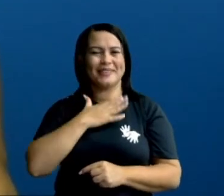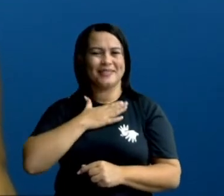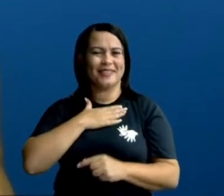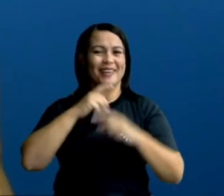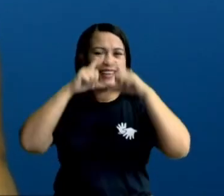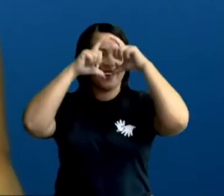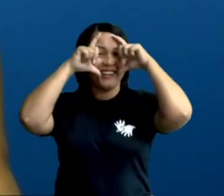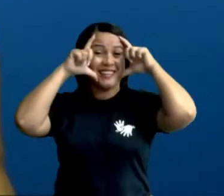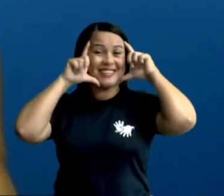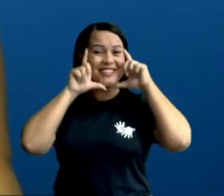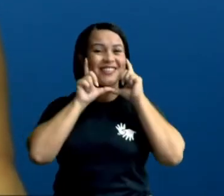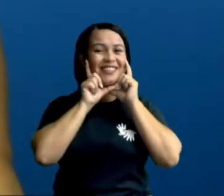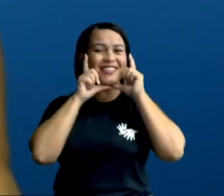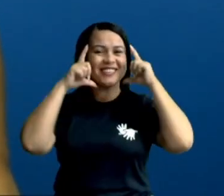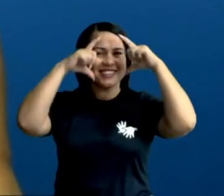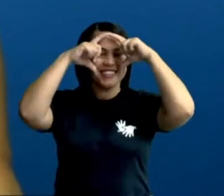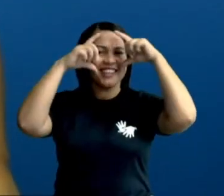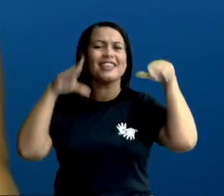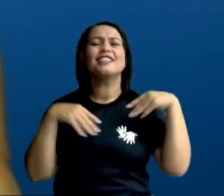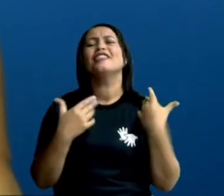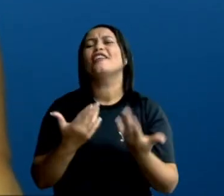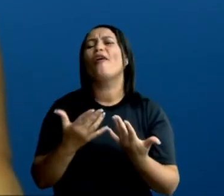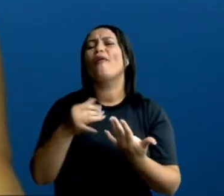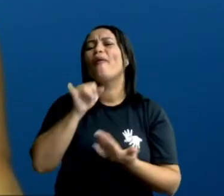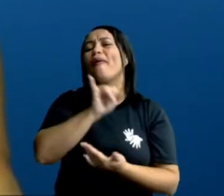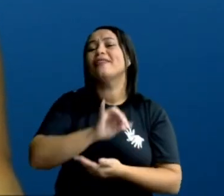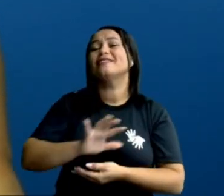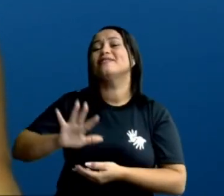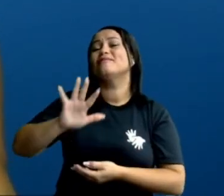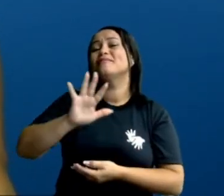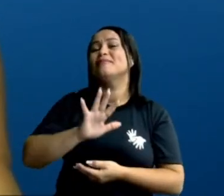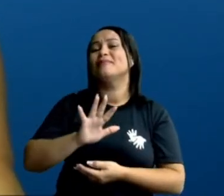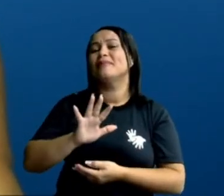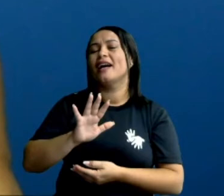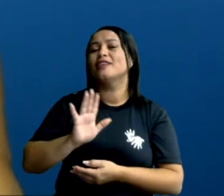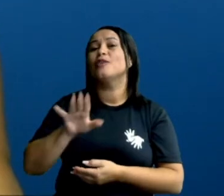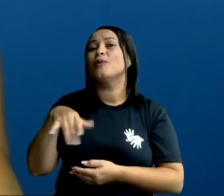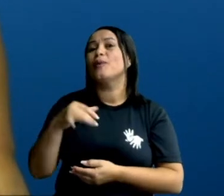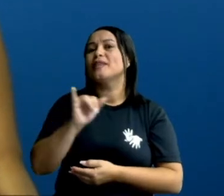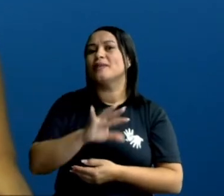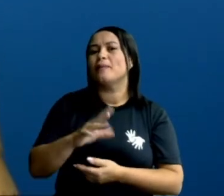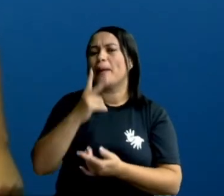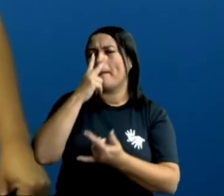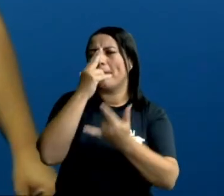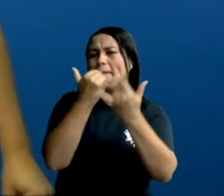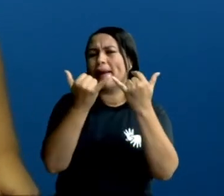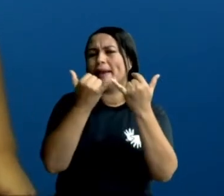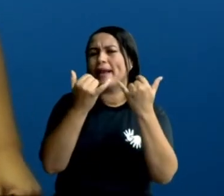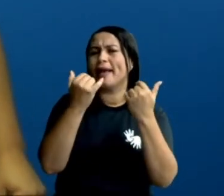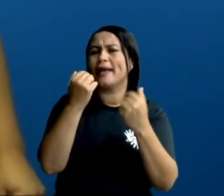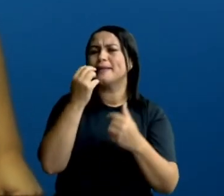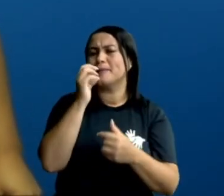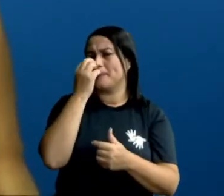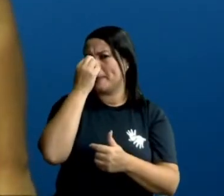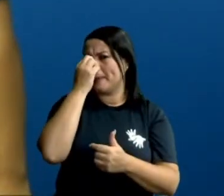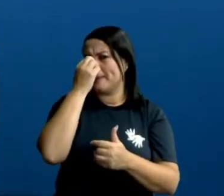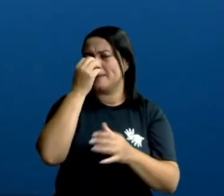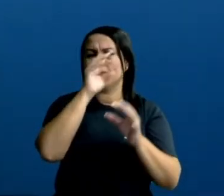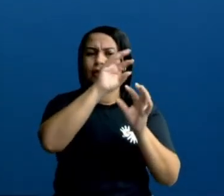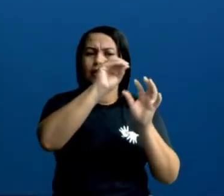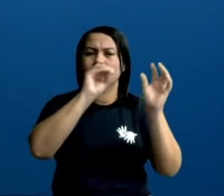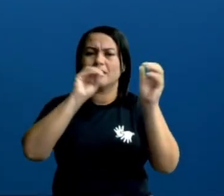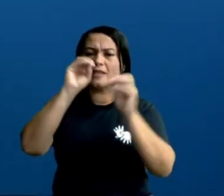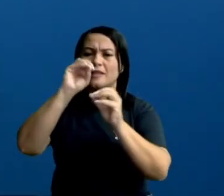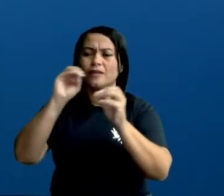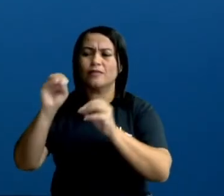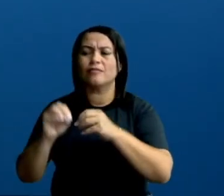tá certo? E qual dessas figuras? Qual dessas figuras é o palhacinho todo desmontado, hein?